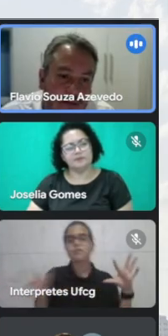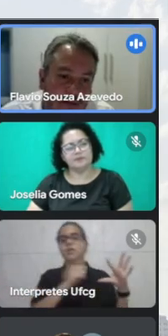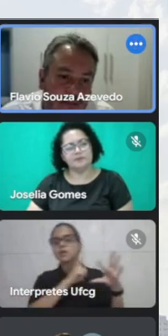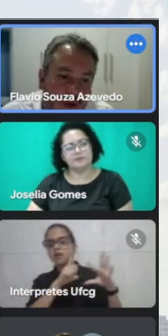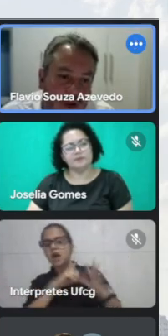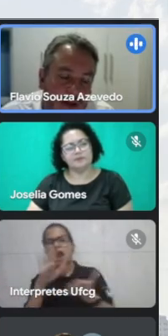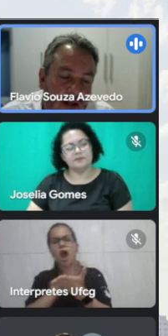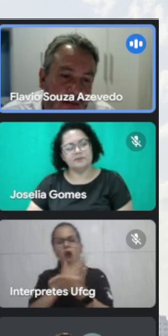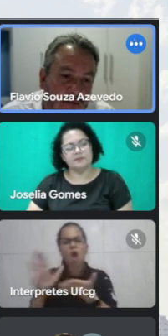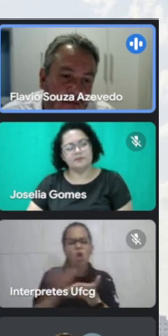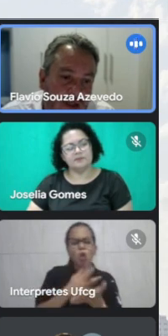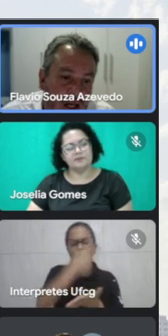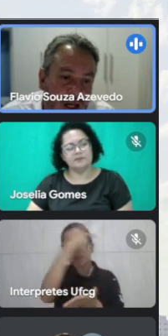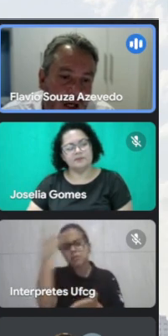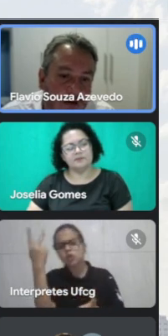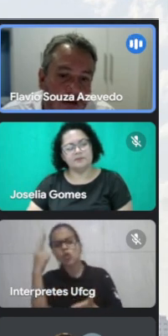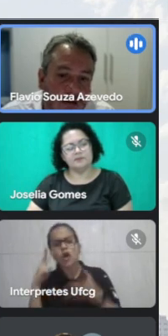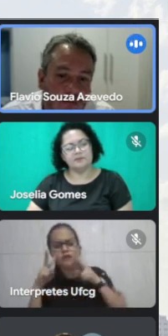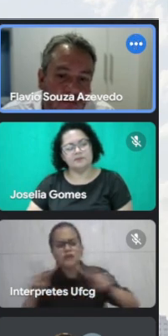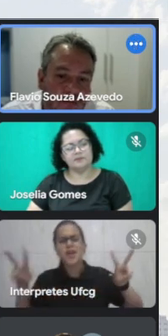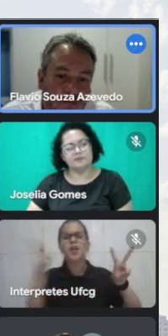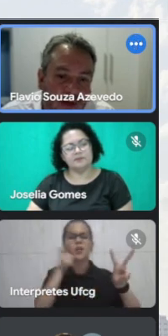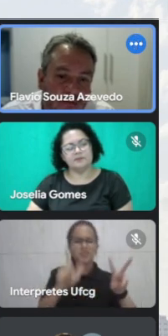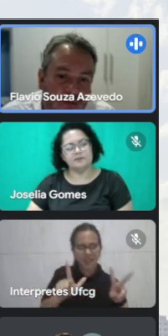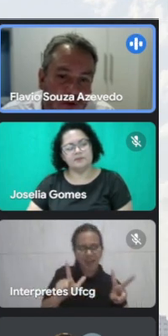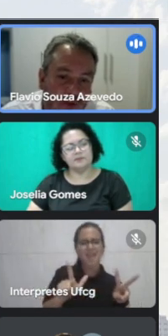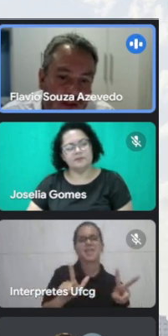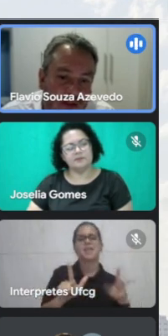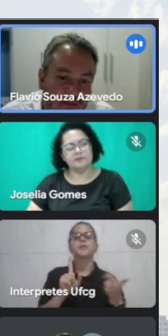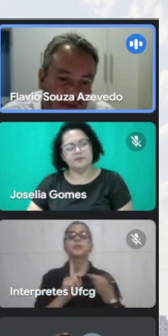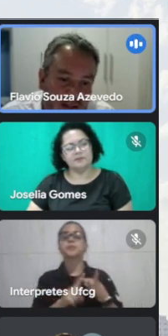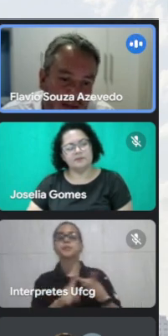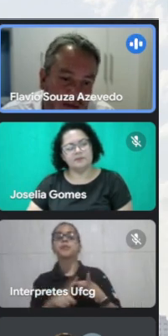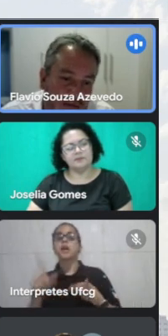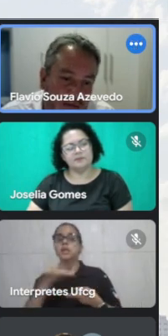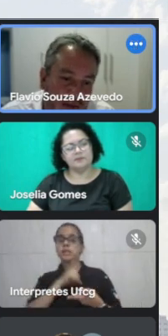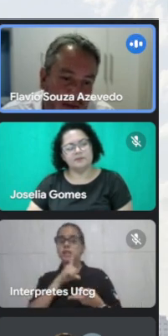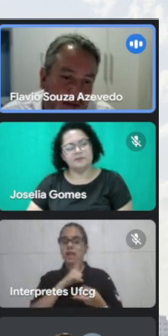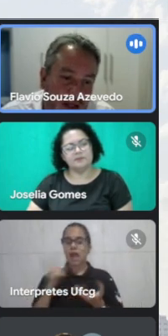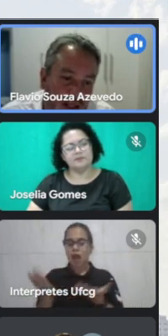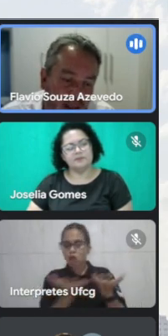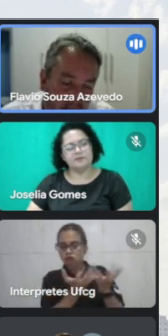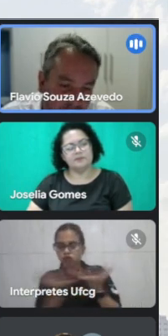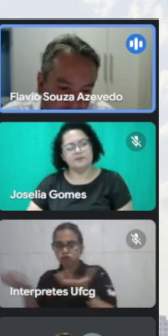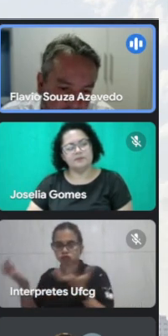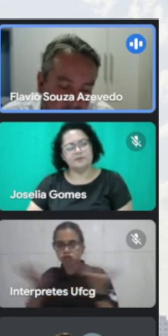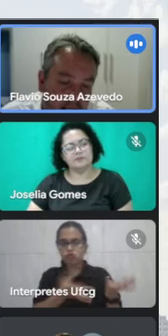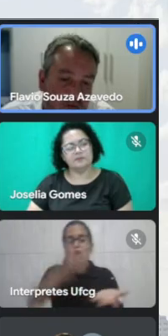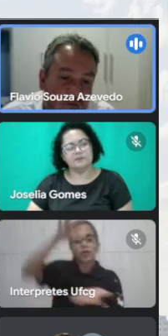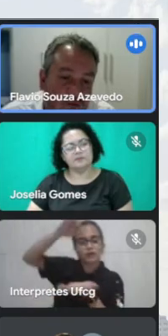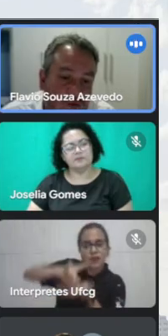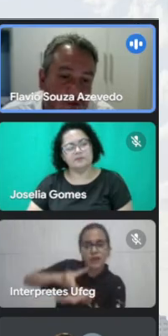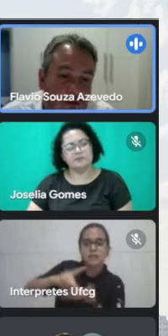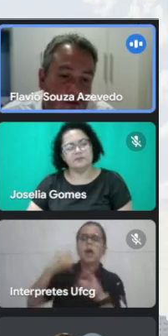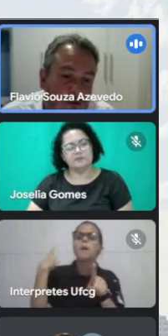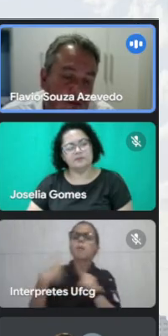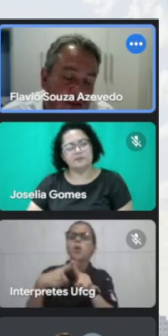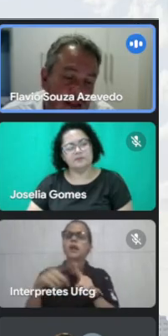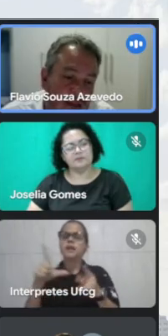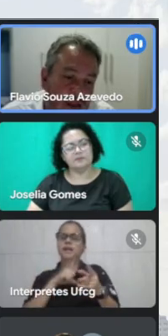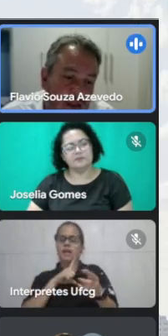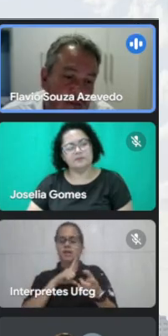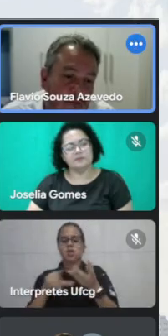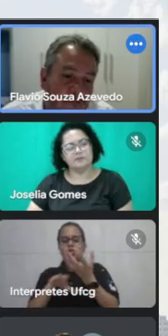ficam aí poucas partes para fora da água. A flutuante fixa, né, então ela é enraizada lá no fundo